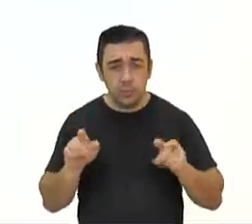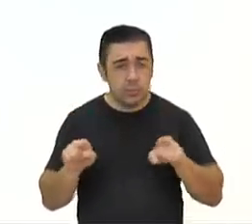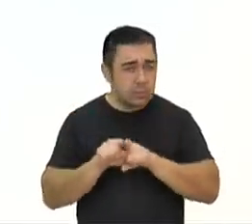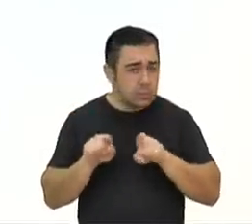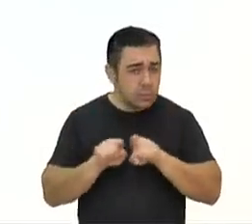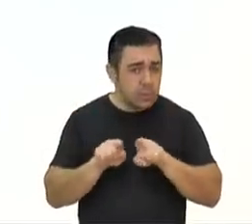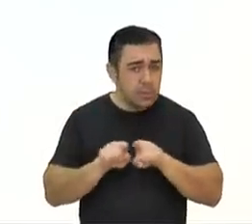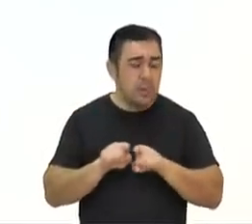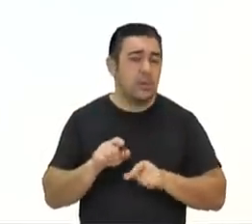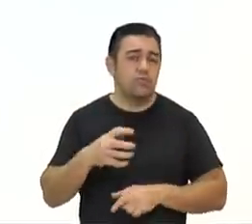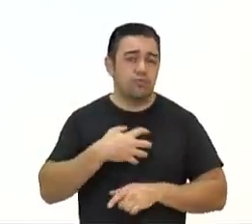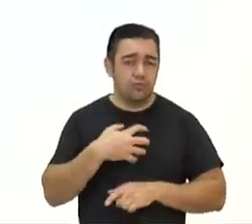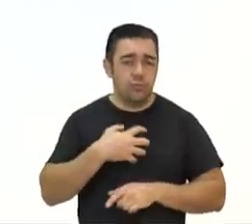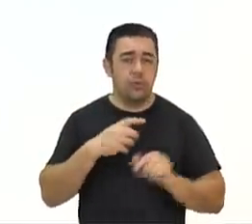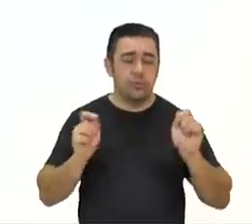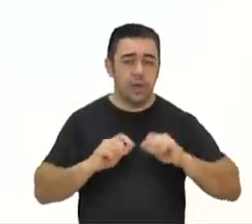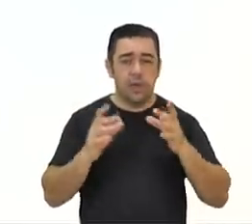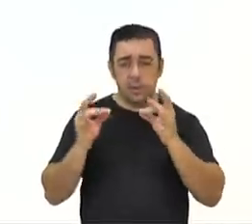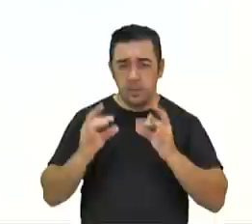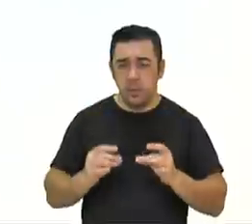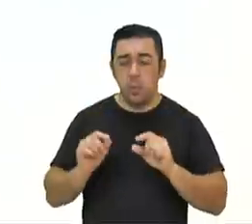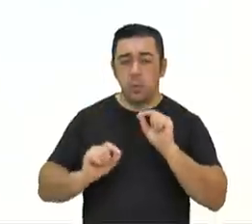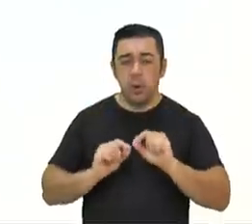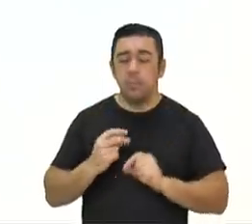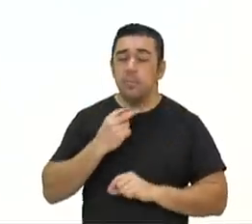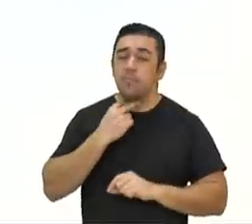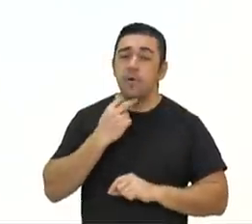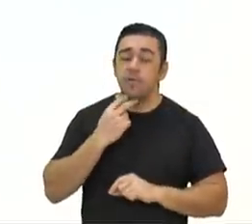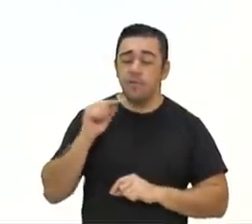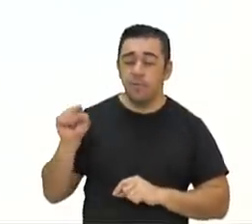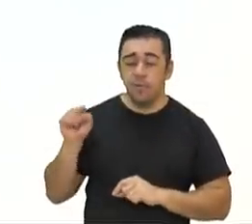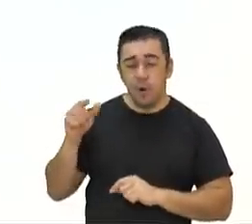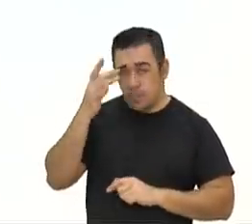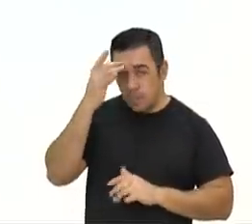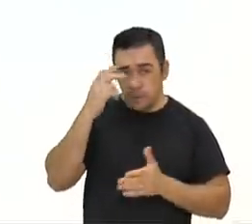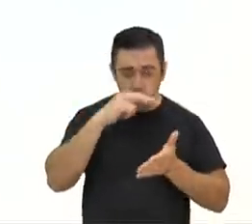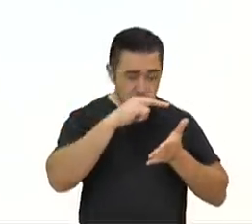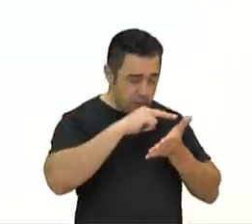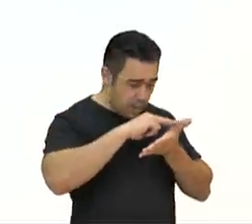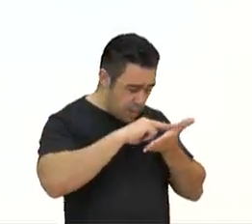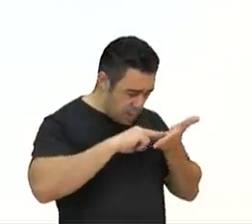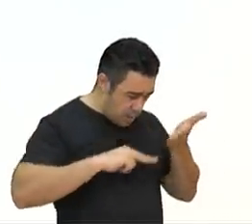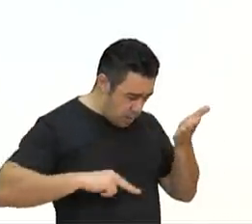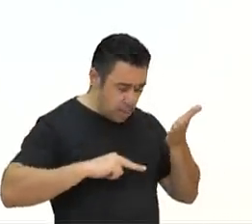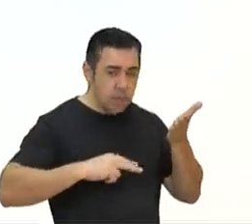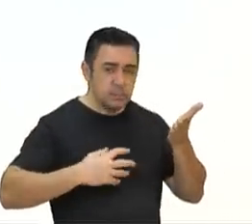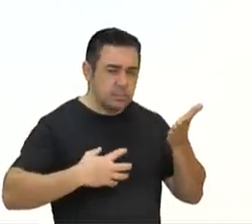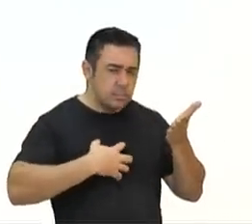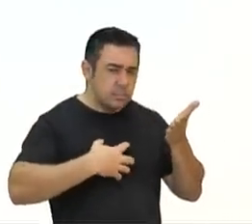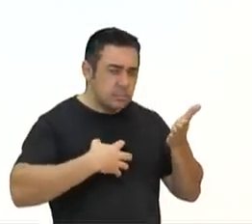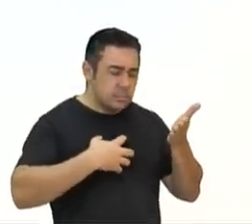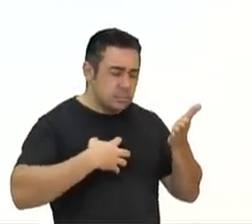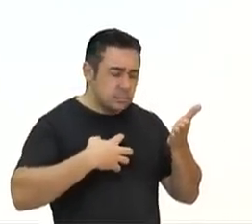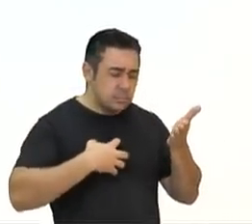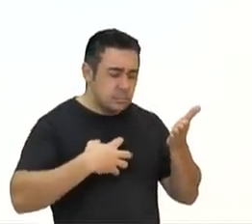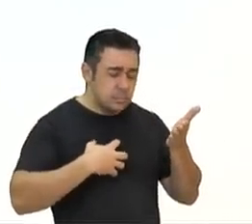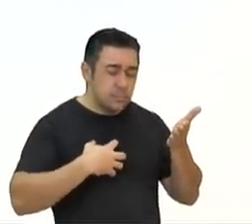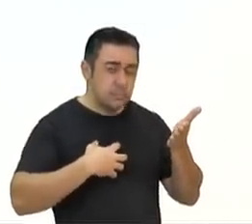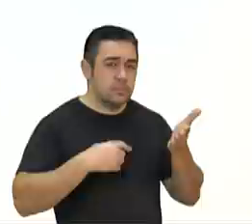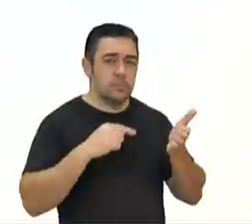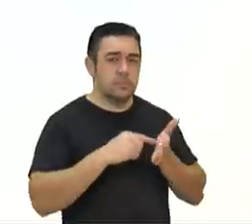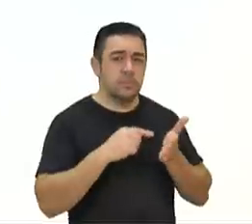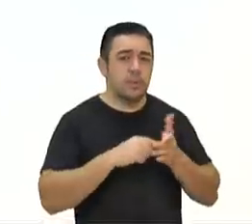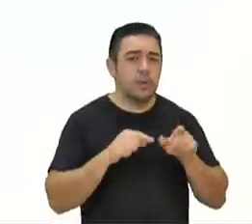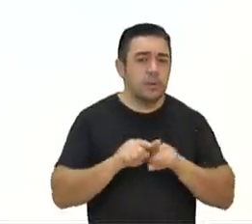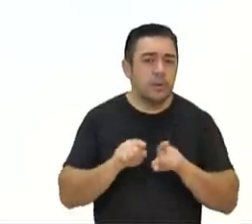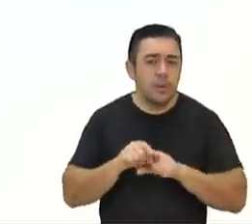O estilo pode ser descrito como uma voz que o leitor escuta quando ele lê, né? E o